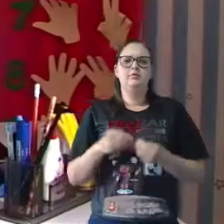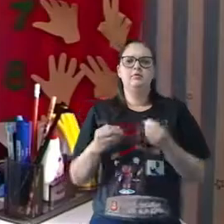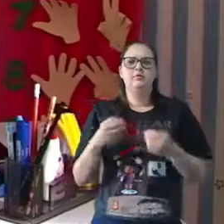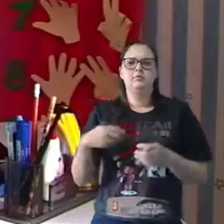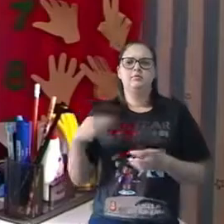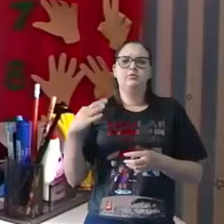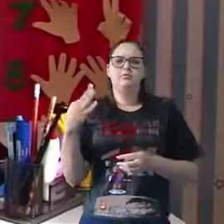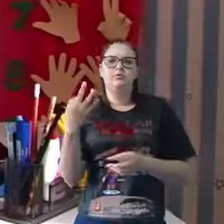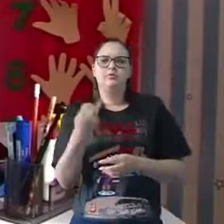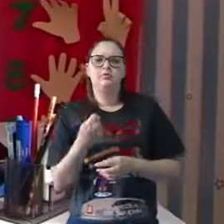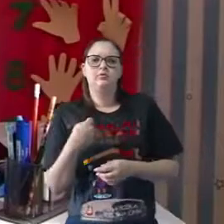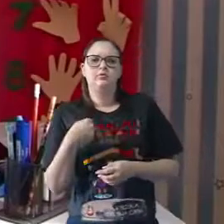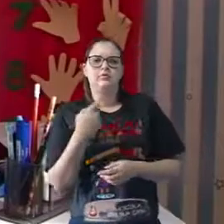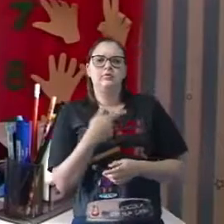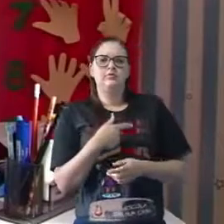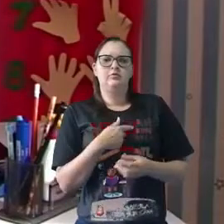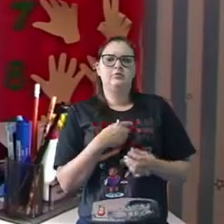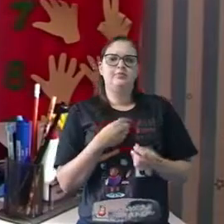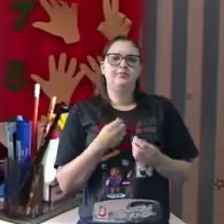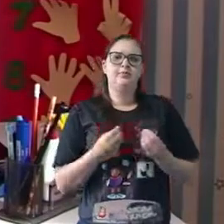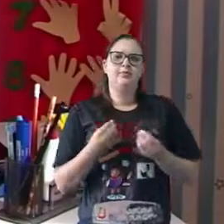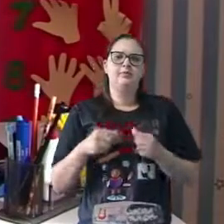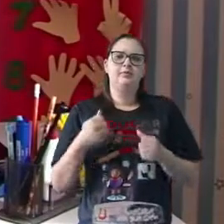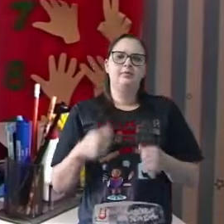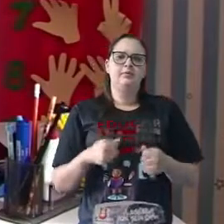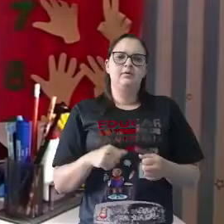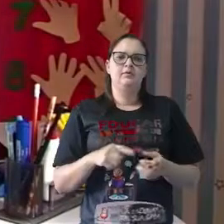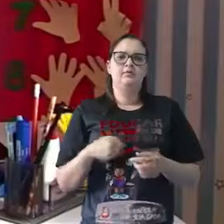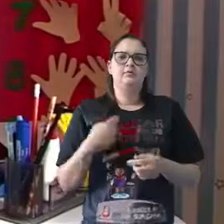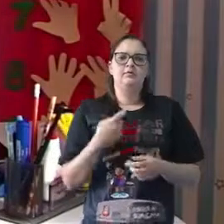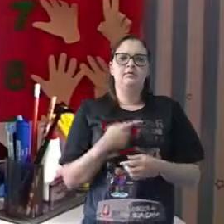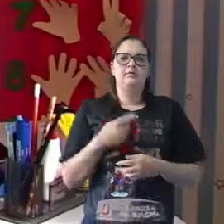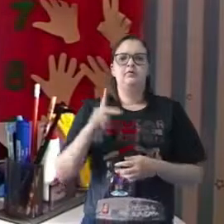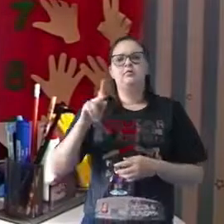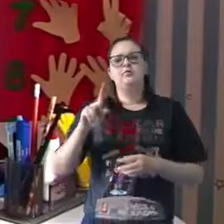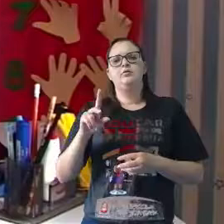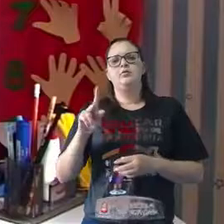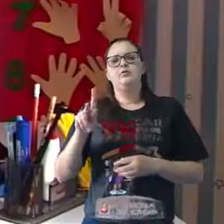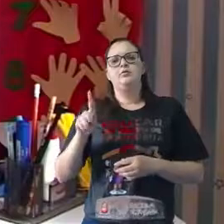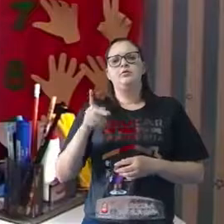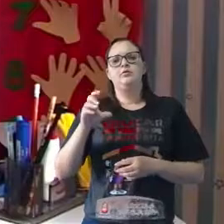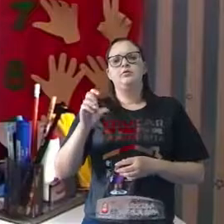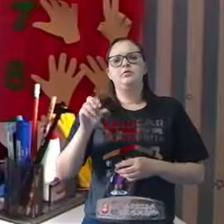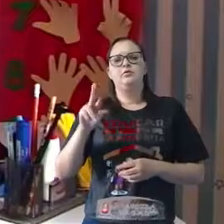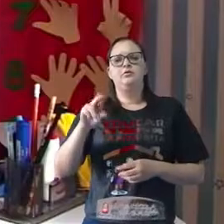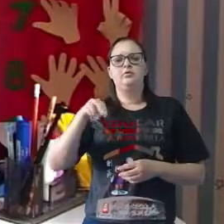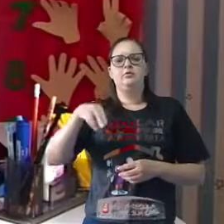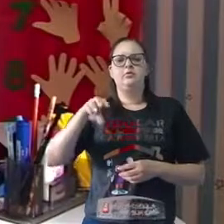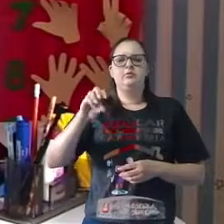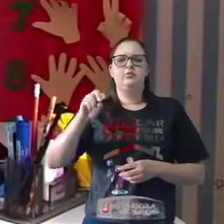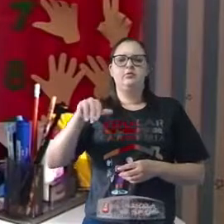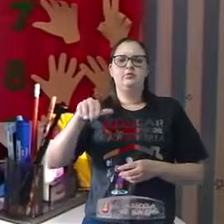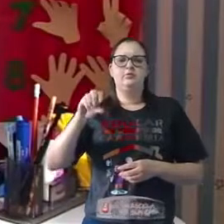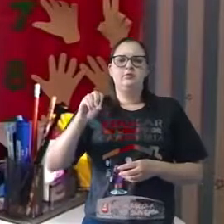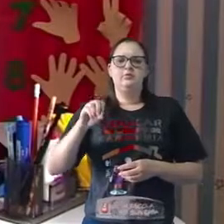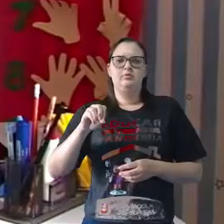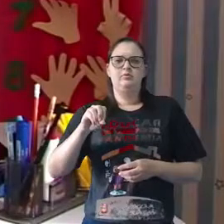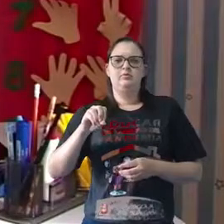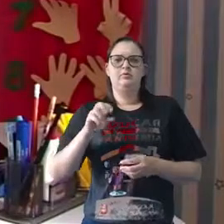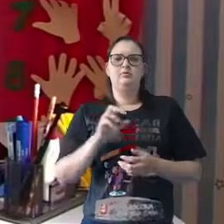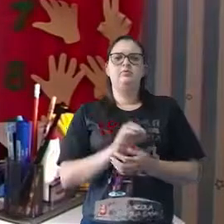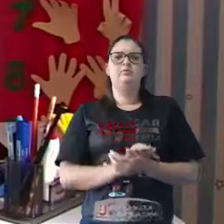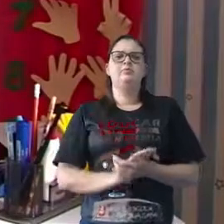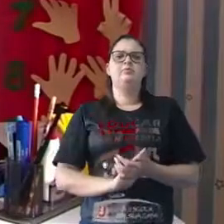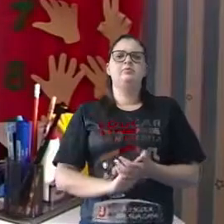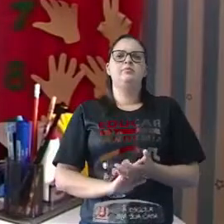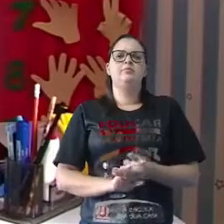hormônios, tá? Que são substâncias que vão atuar aí, estimulando a produção de outros hormônios, estimulando o